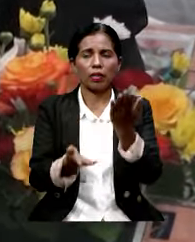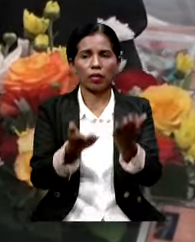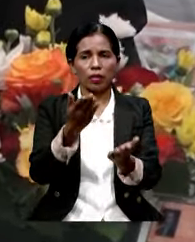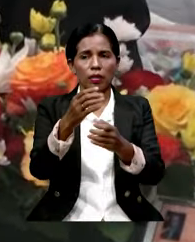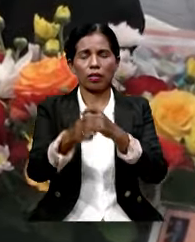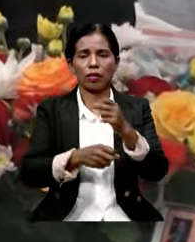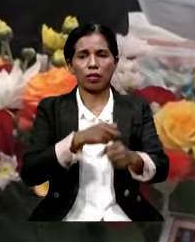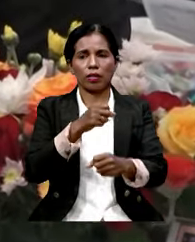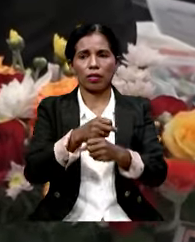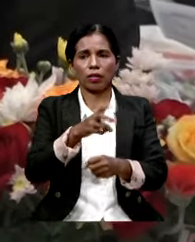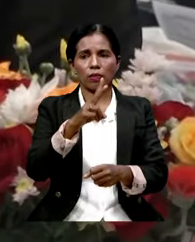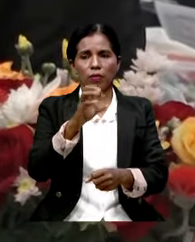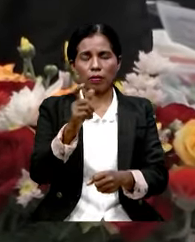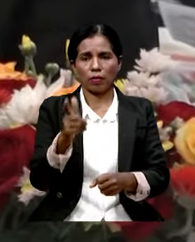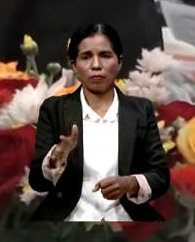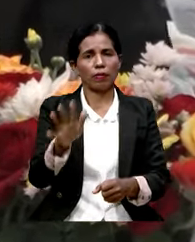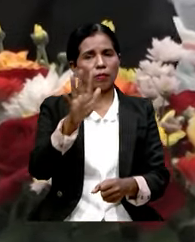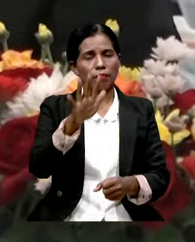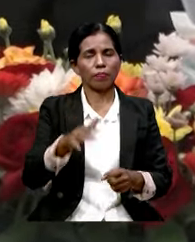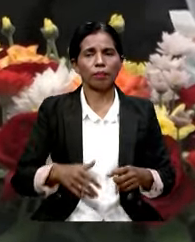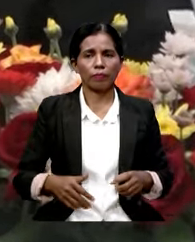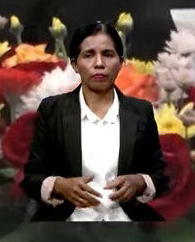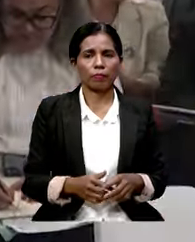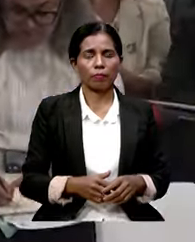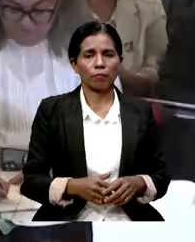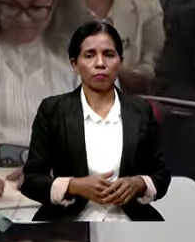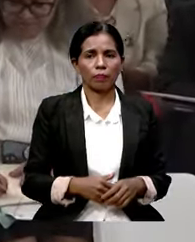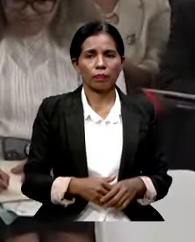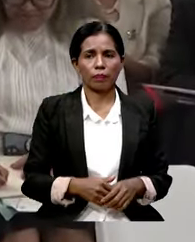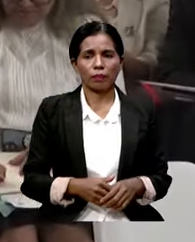rihun rua Ruanulo Resin Lima, Emerenciana Martins, Marito da Costa, GMN.